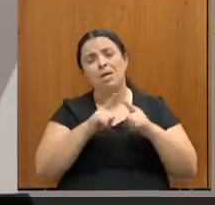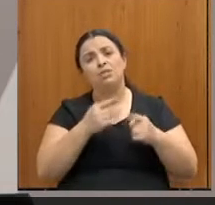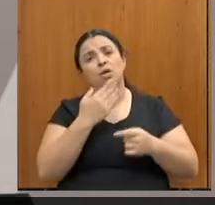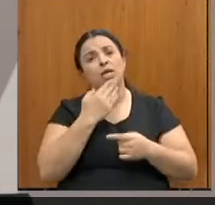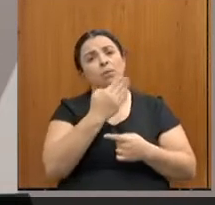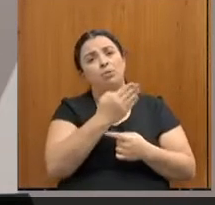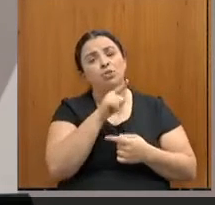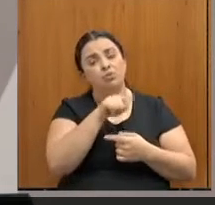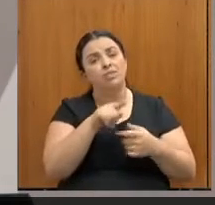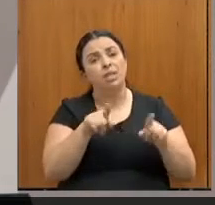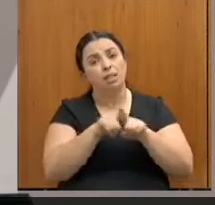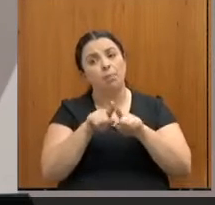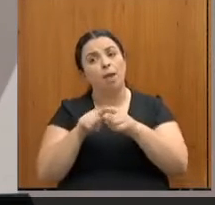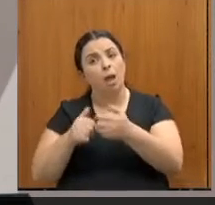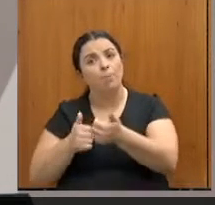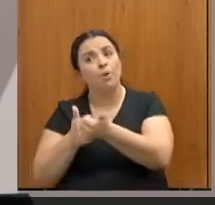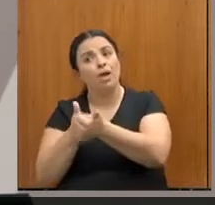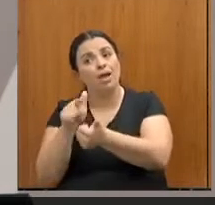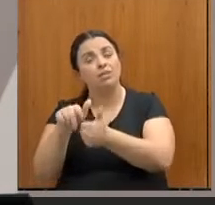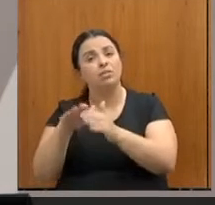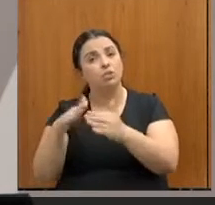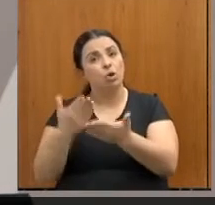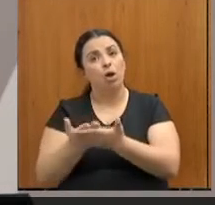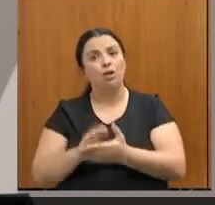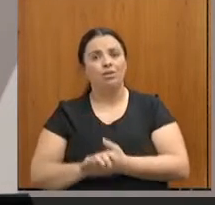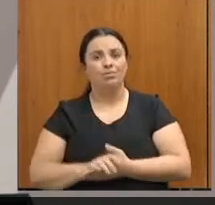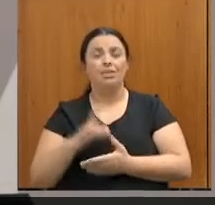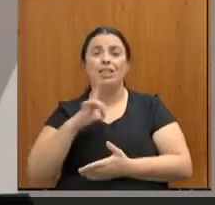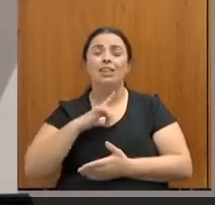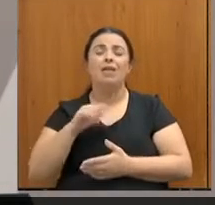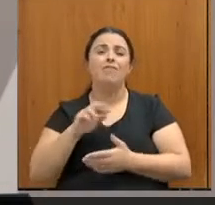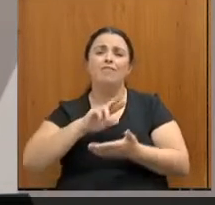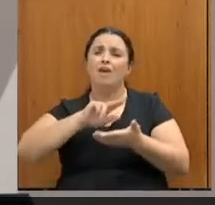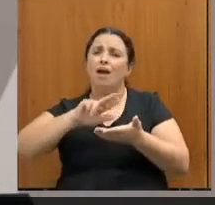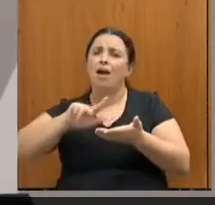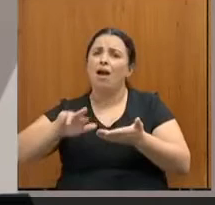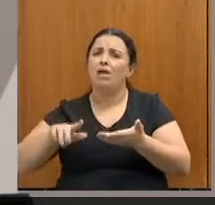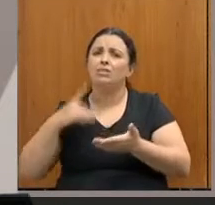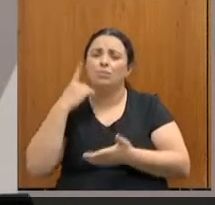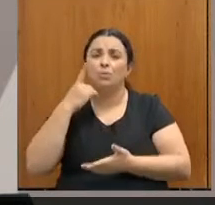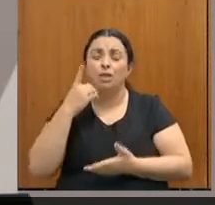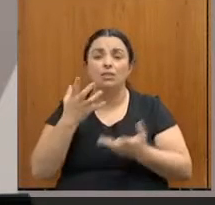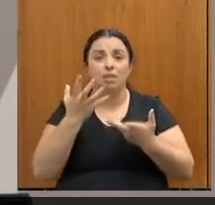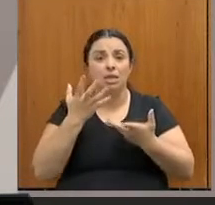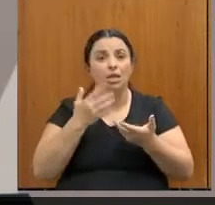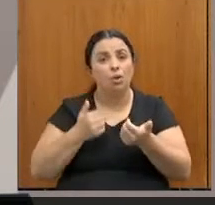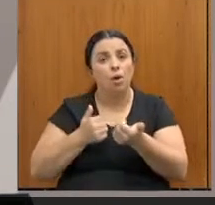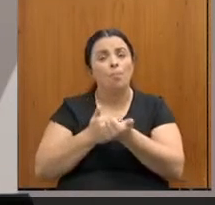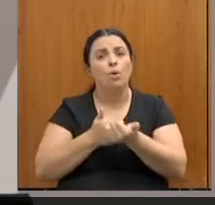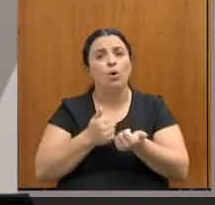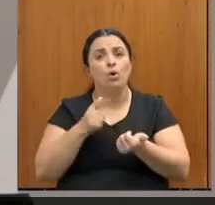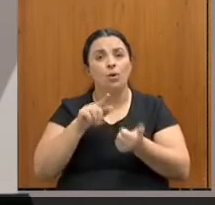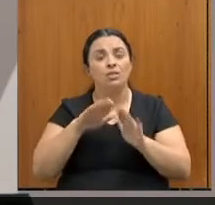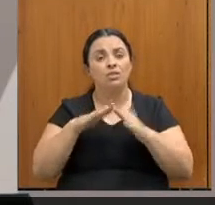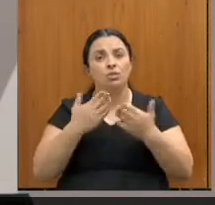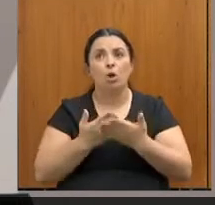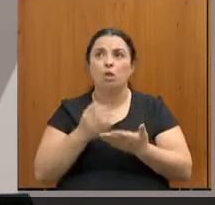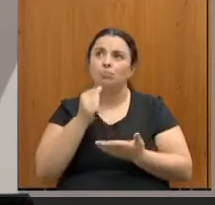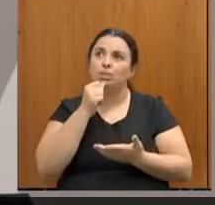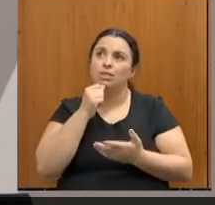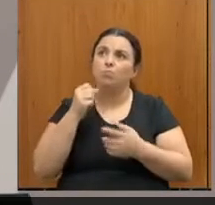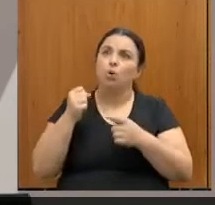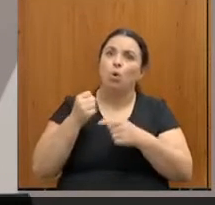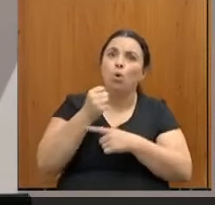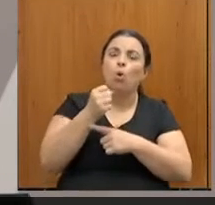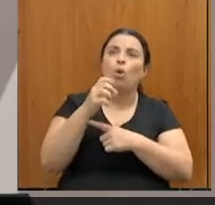tem vários deputados gostaria inclusive de colocar emendas de ar condicionado de uma estrutura melhor de